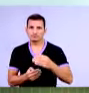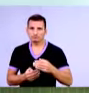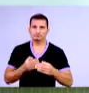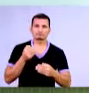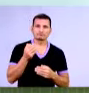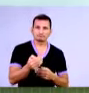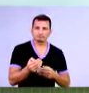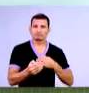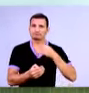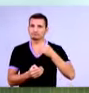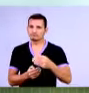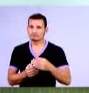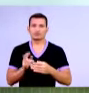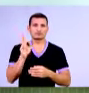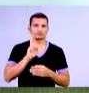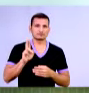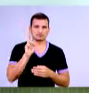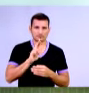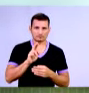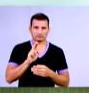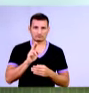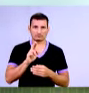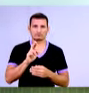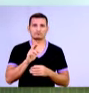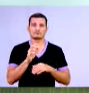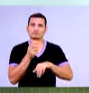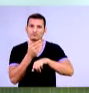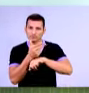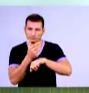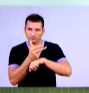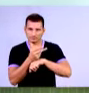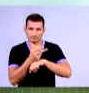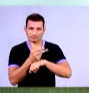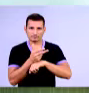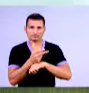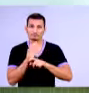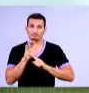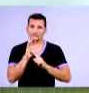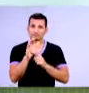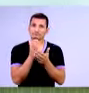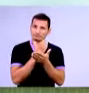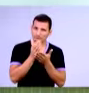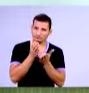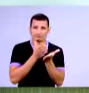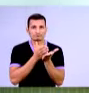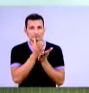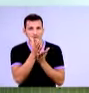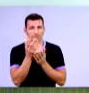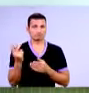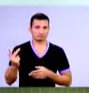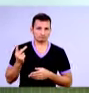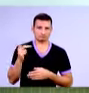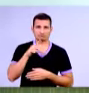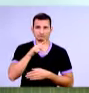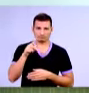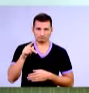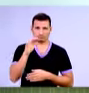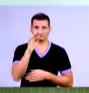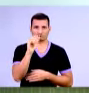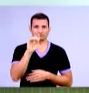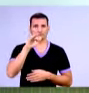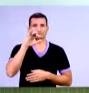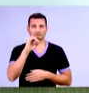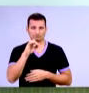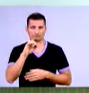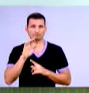né, na utilização dos recursos multimídia, né? Nós vamos mostrar alguns caminhos, eu e o professor Fábio, mostraremos para vocês alguns